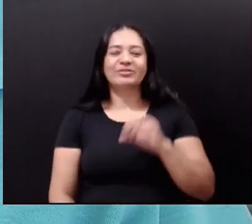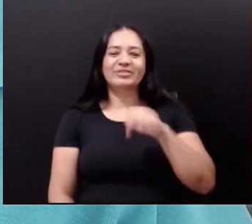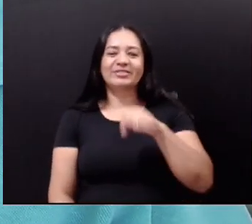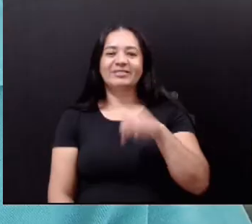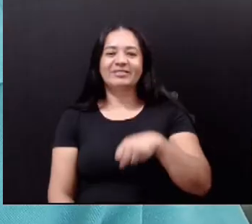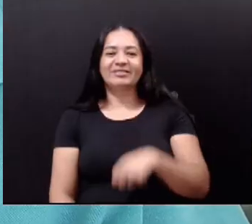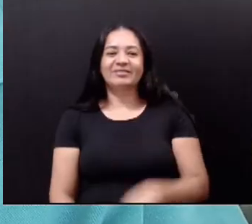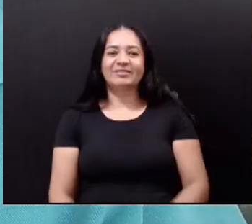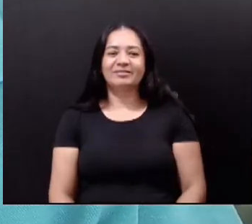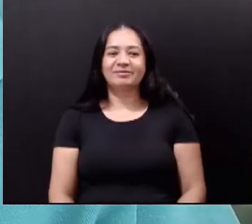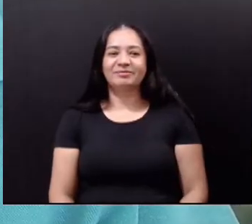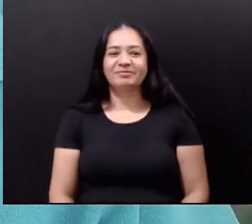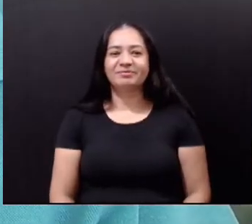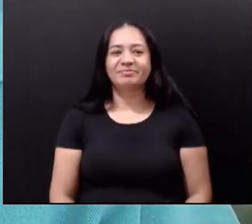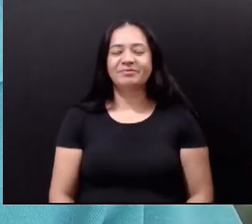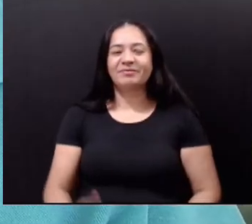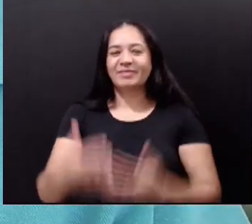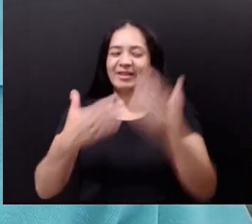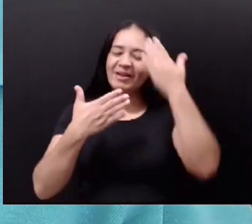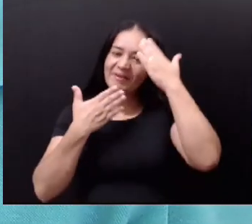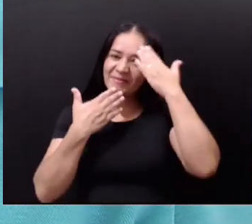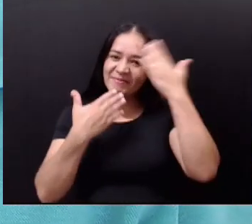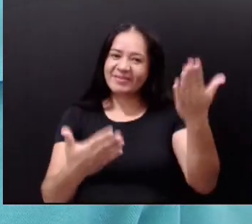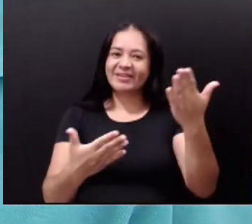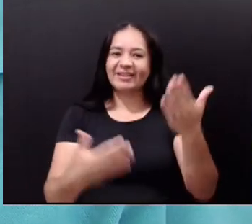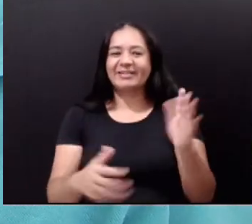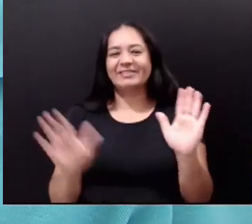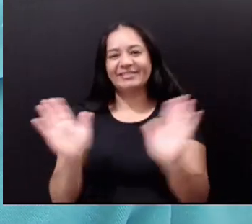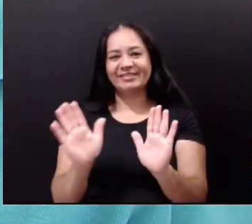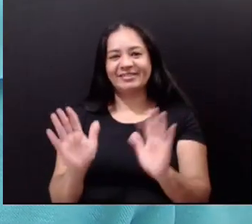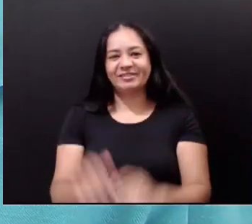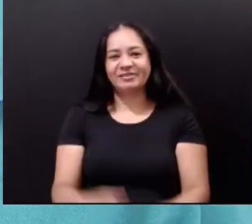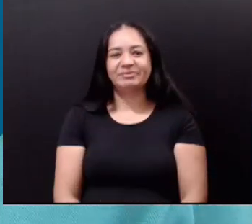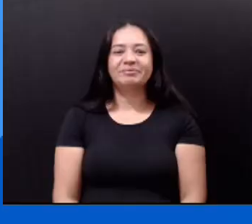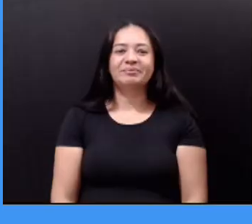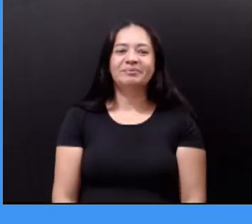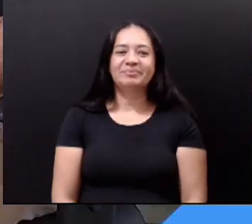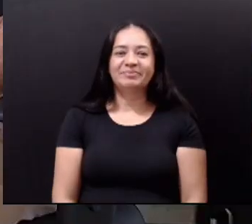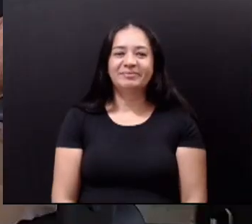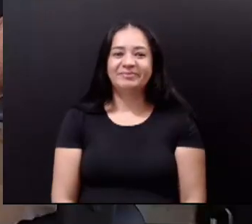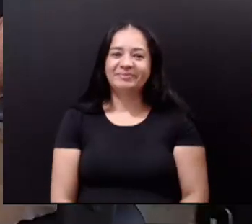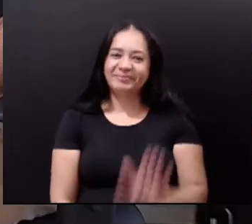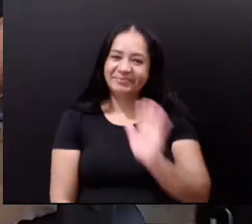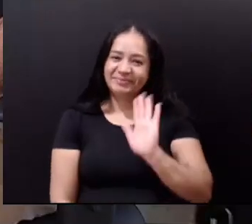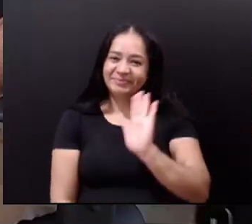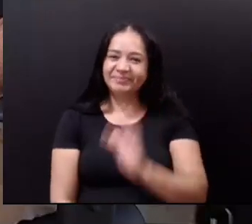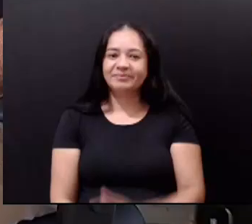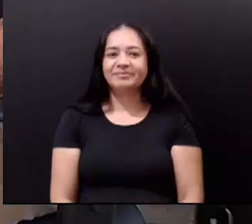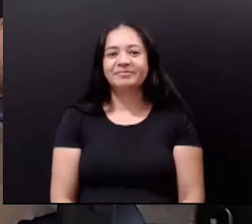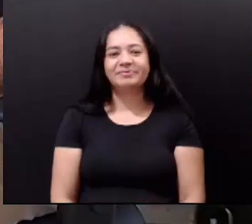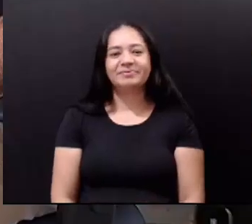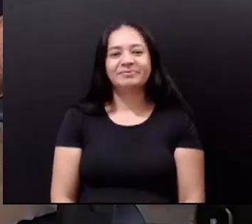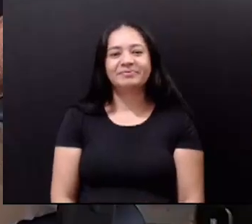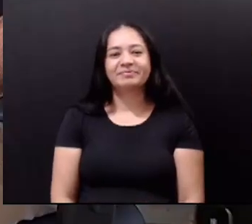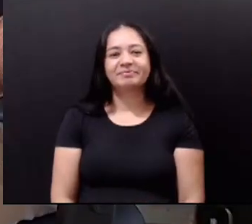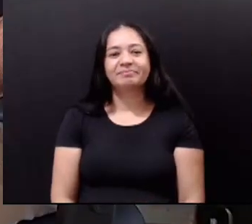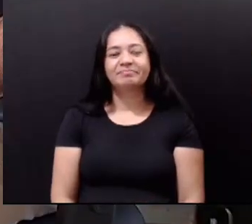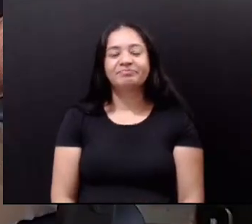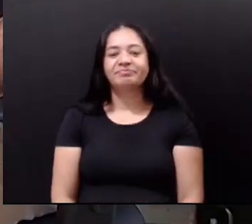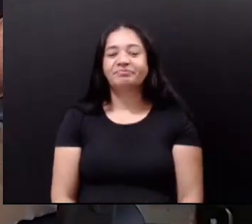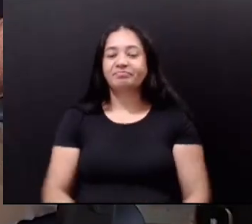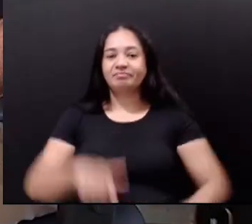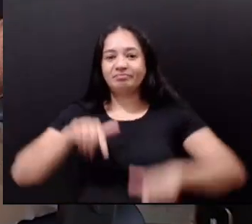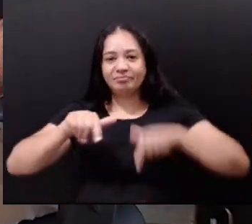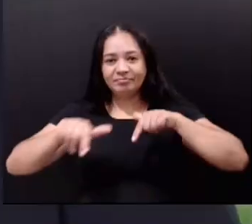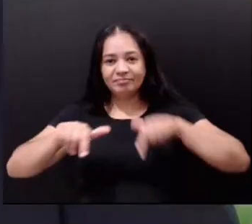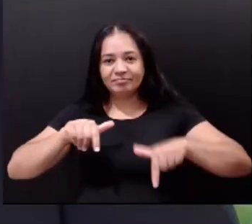Muito obrigada, Ricardo. De nada. Quer dar um tchauzinho? Tchauzinho. Então, e esse serviço é um serviço